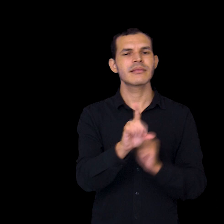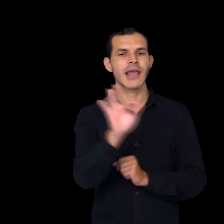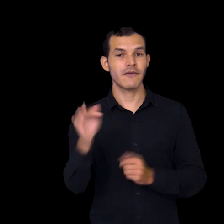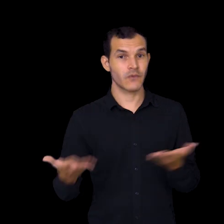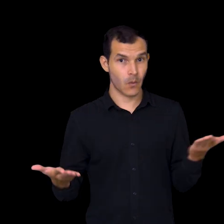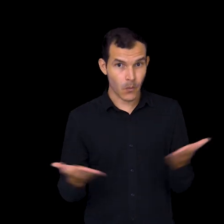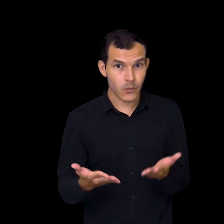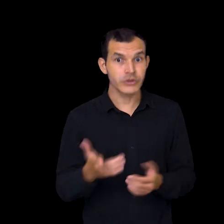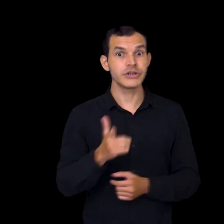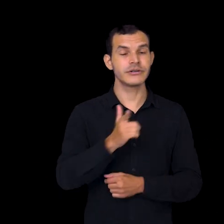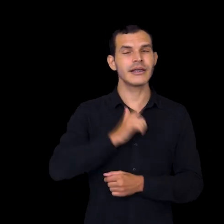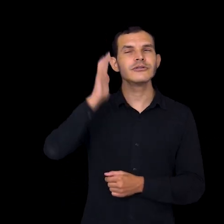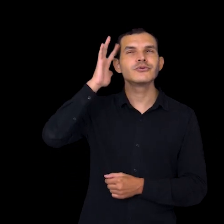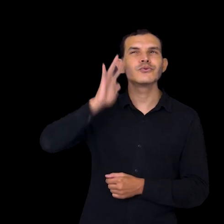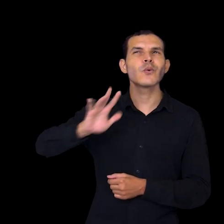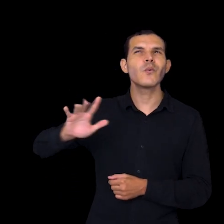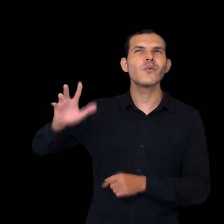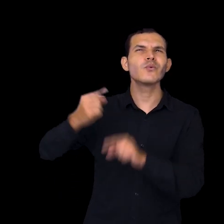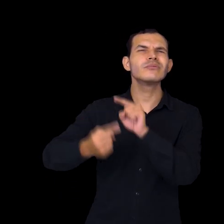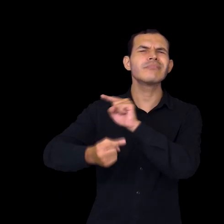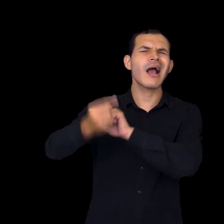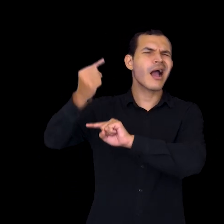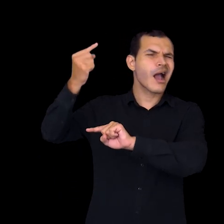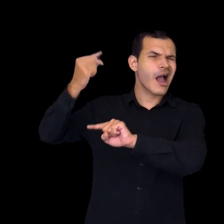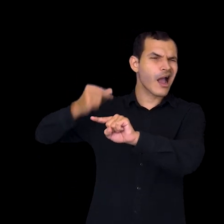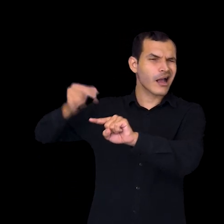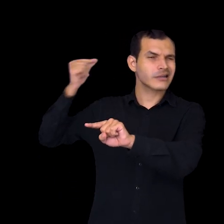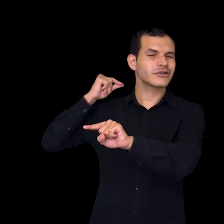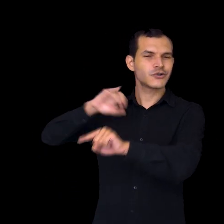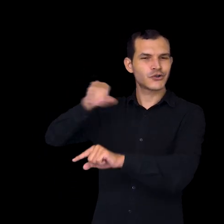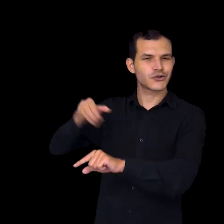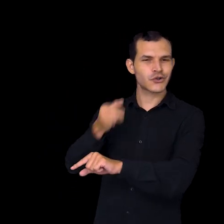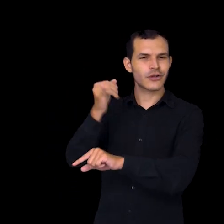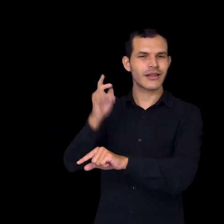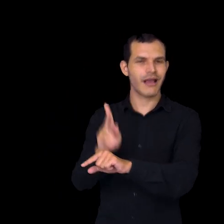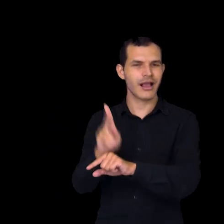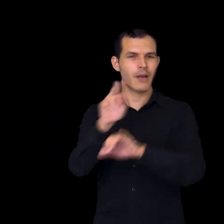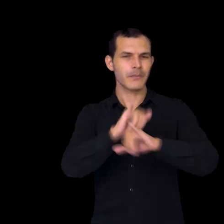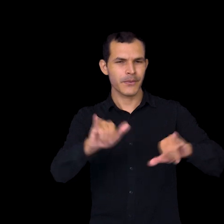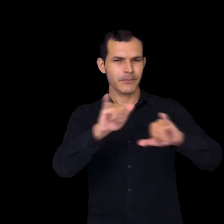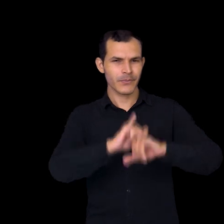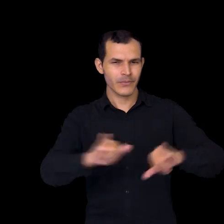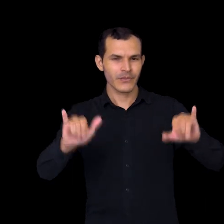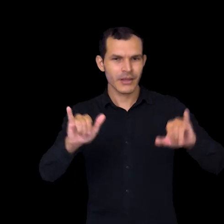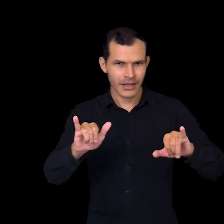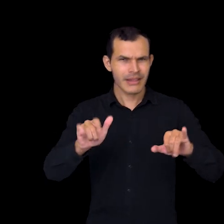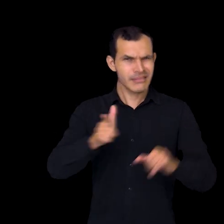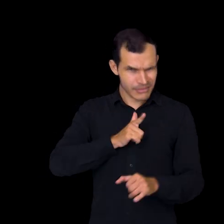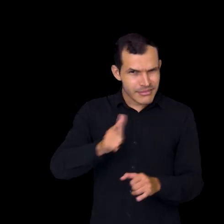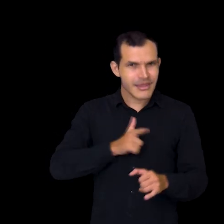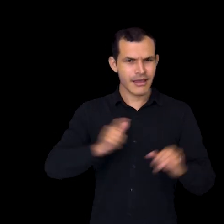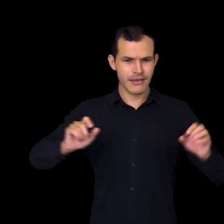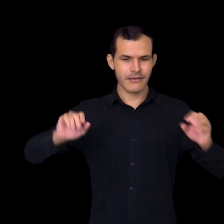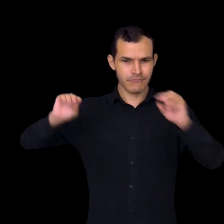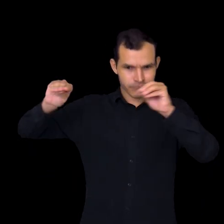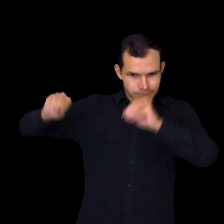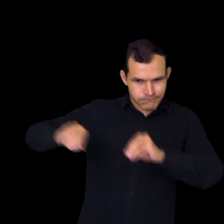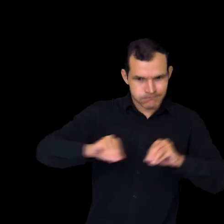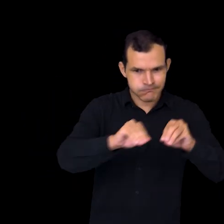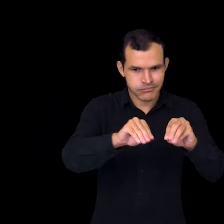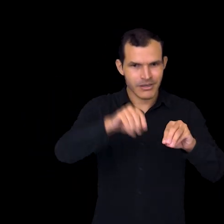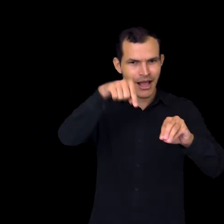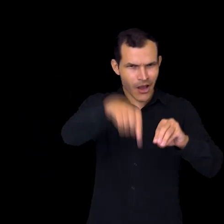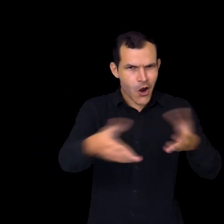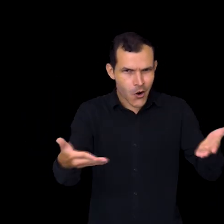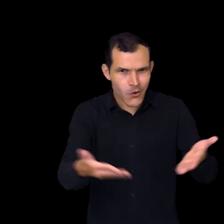Distrito Federal hoje, congrega esse sonho que foi plantado lá atrás por Juscelino, quando pensou em colocar a capital no